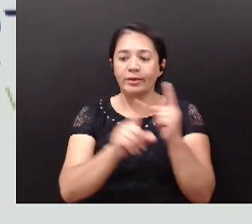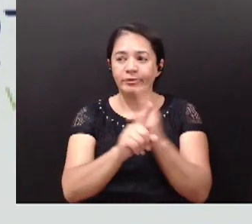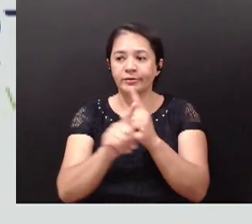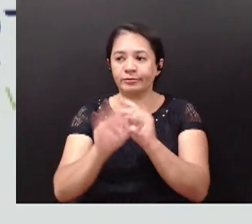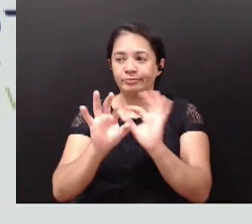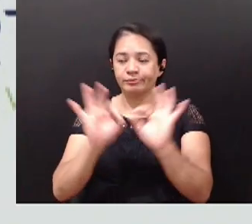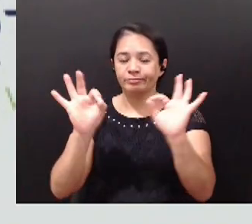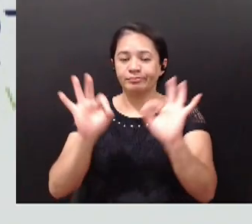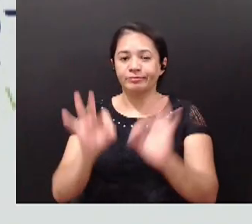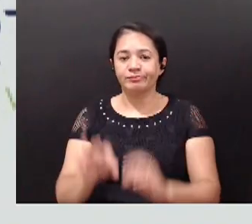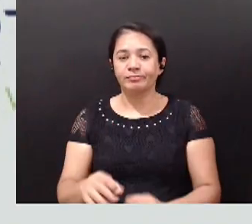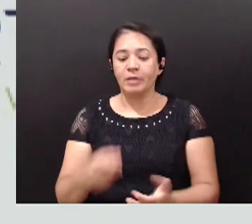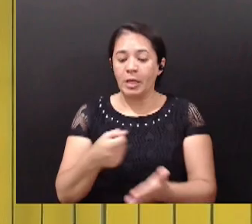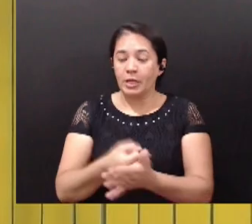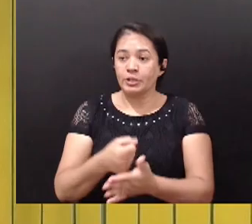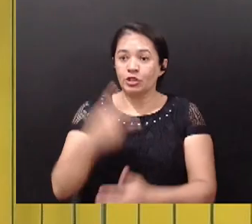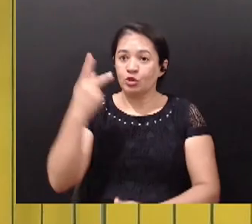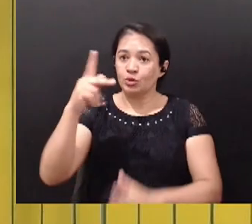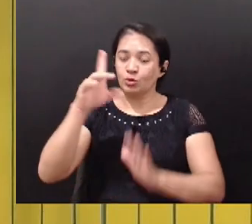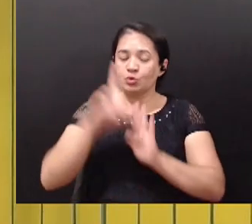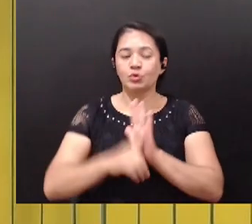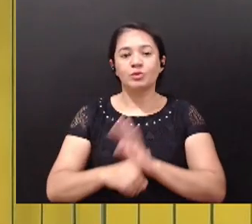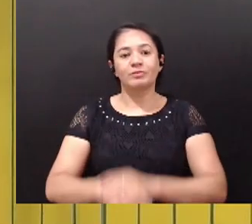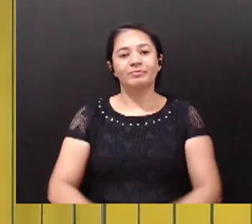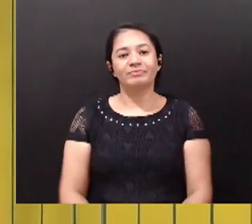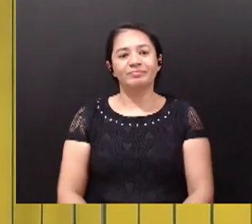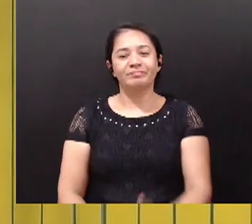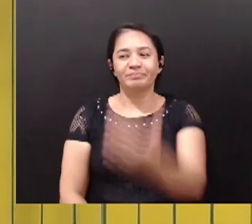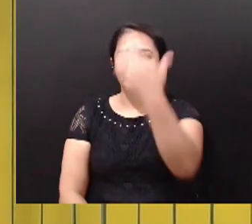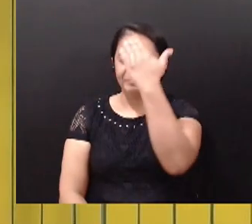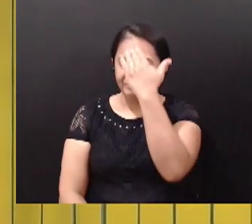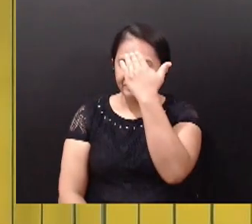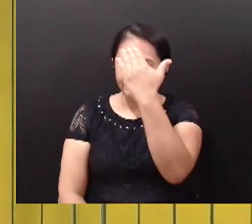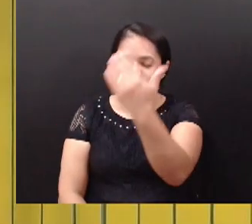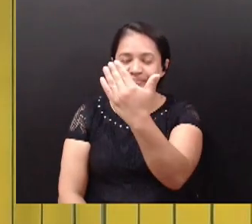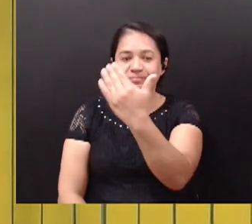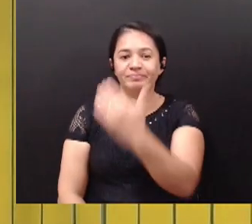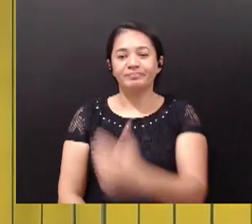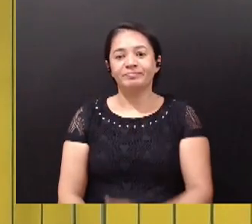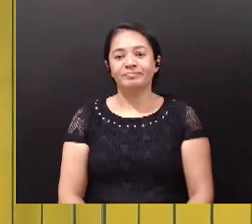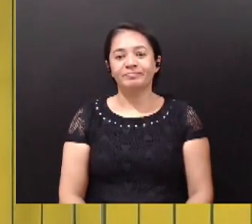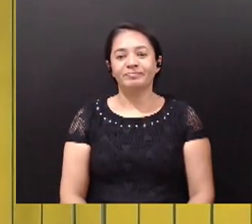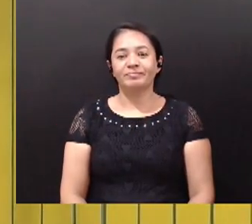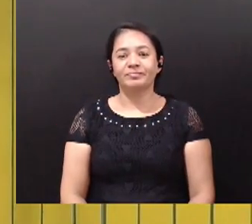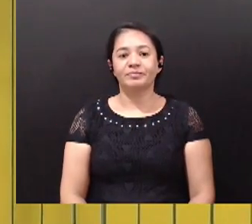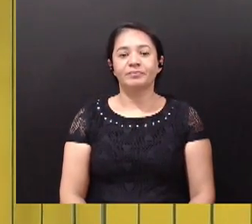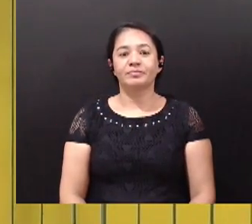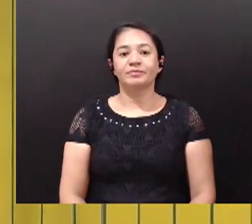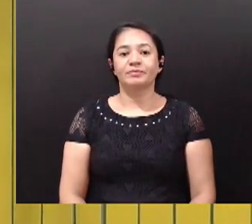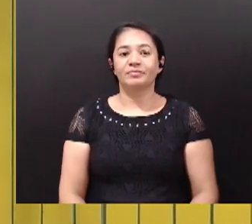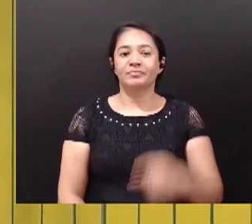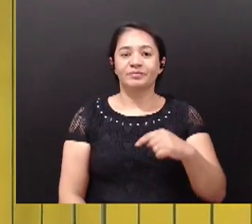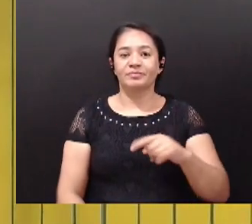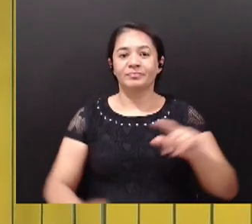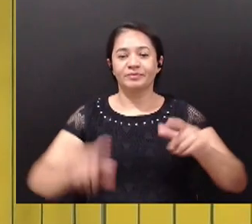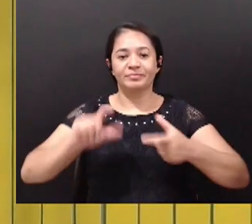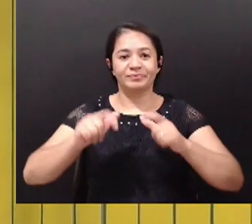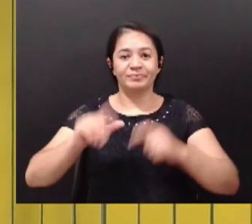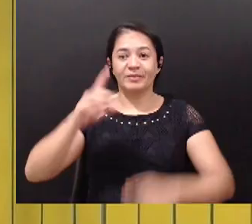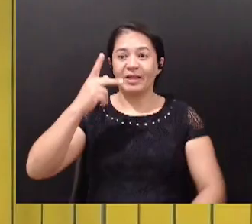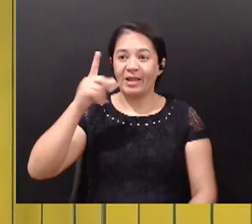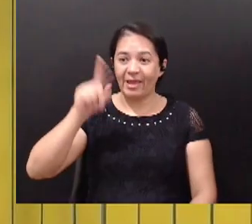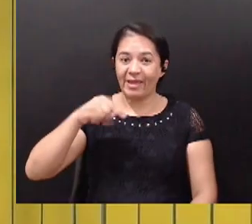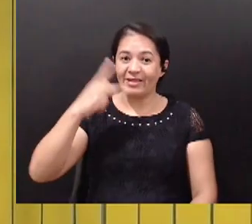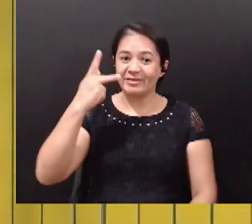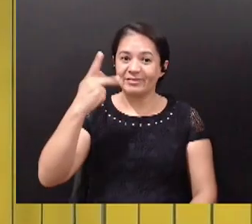Exija seus direitos. Muito obrigado, doutor Gustavo Clemente, pela sua participação aqui no quadro É Seu